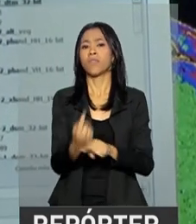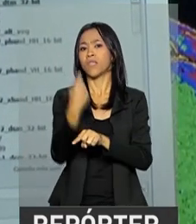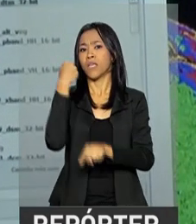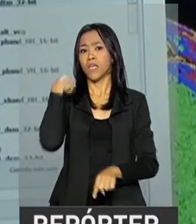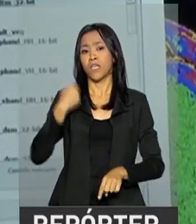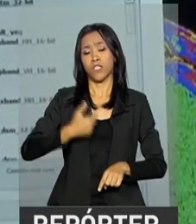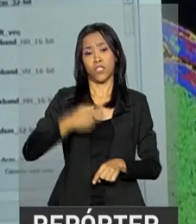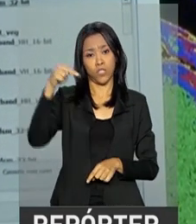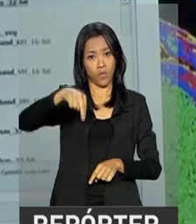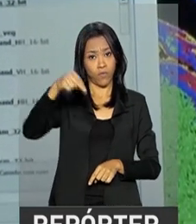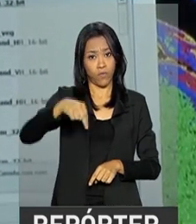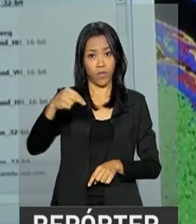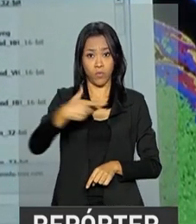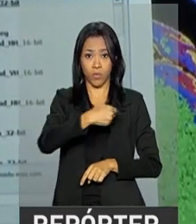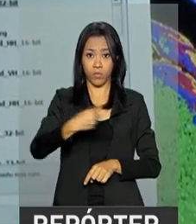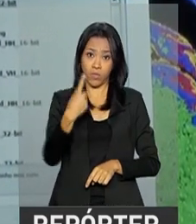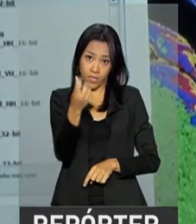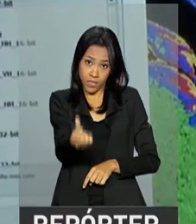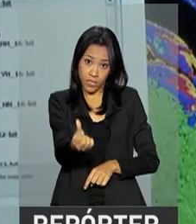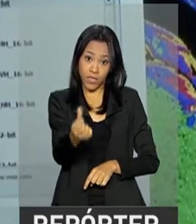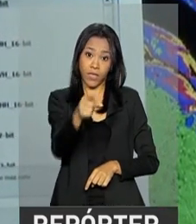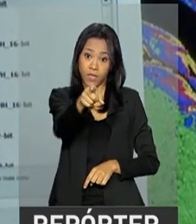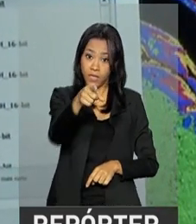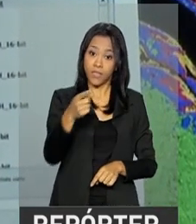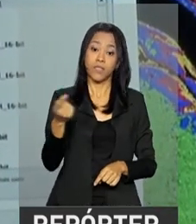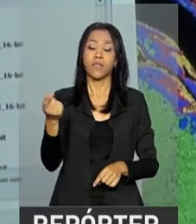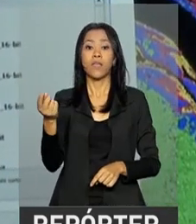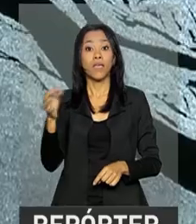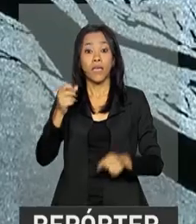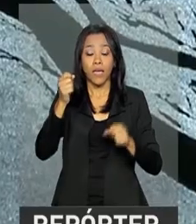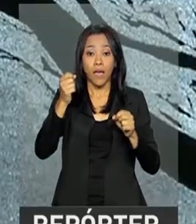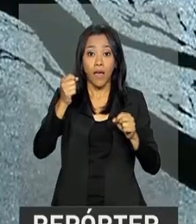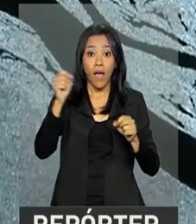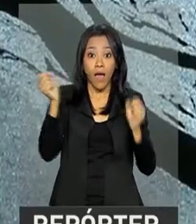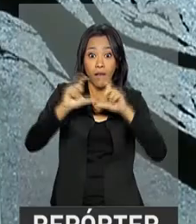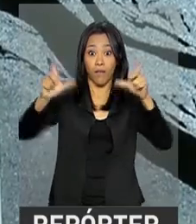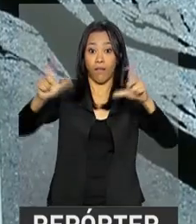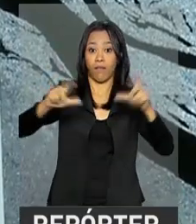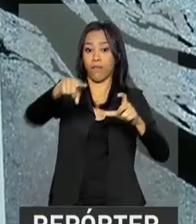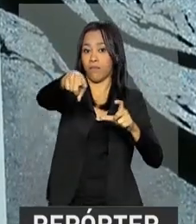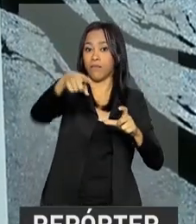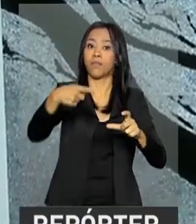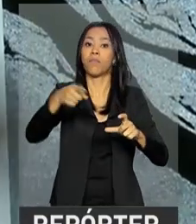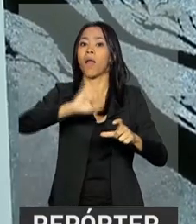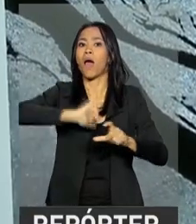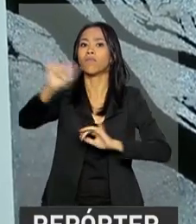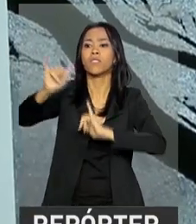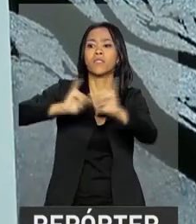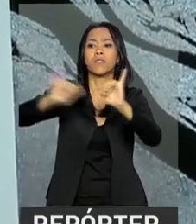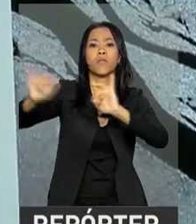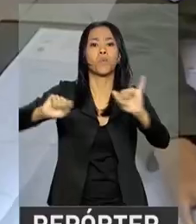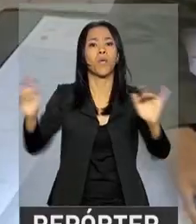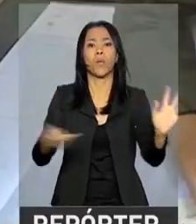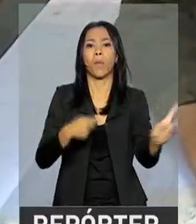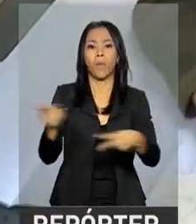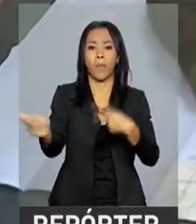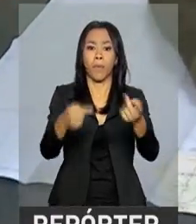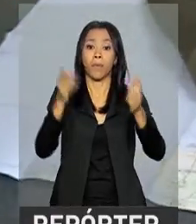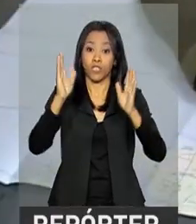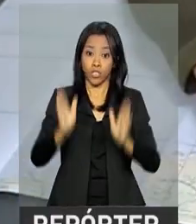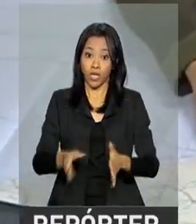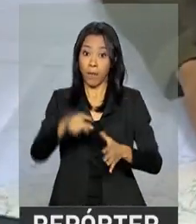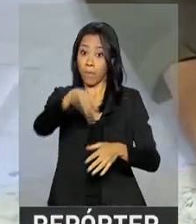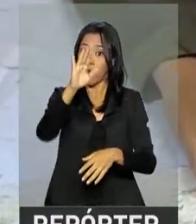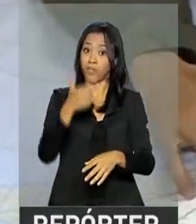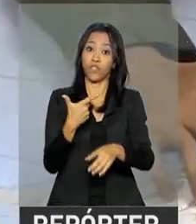2016 o sistema integrado de alerta de desmatamento desenvolvido pelo censipam ligado ao ministério da defesa já emitiu